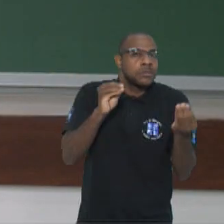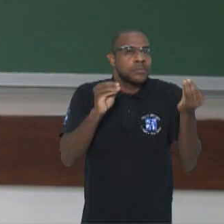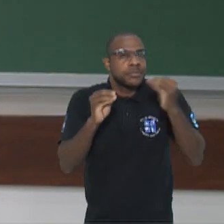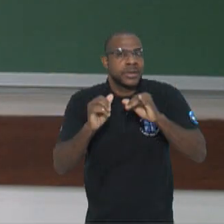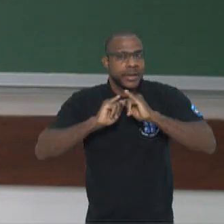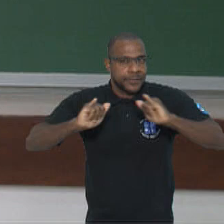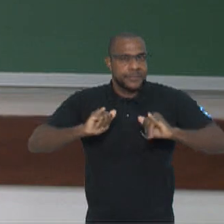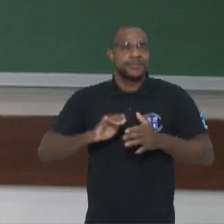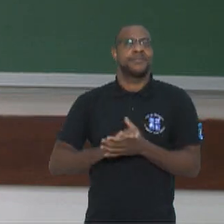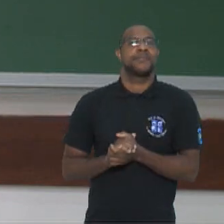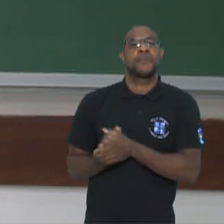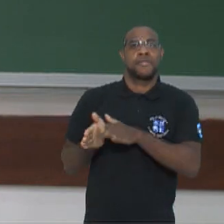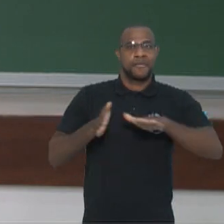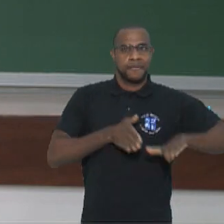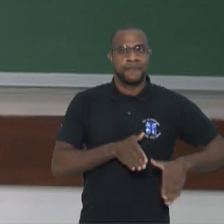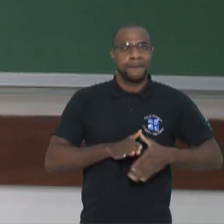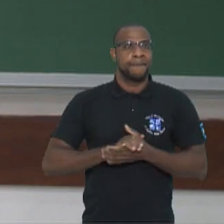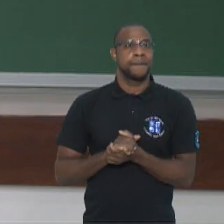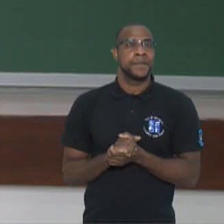manchete.